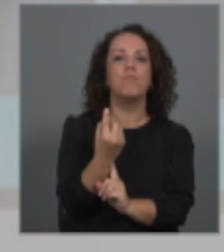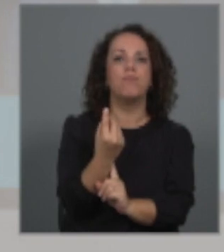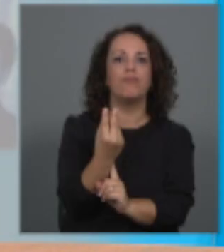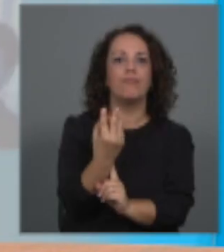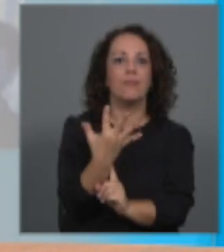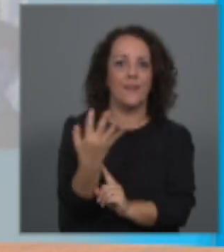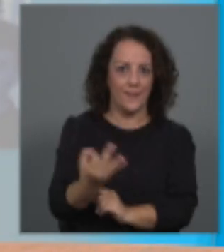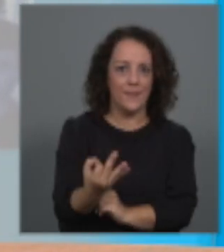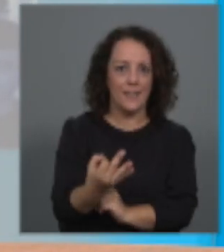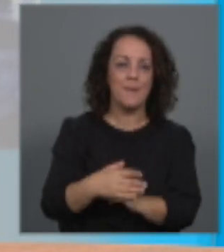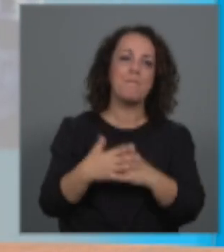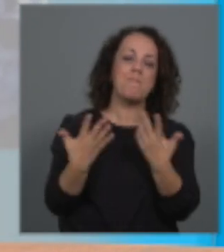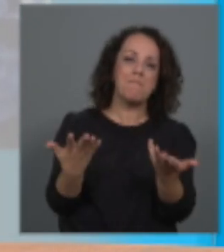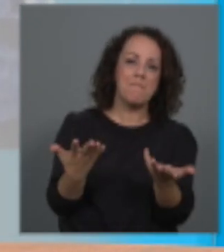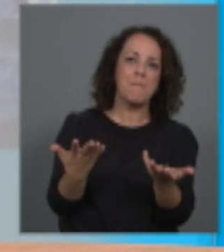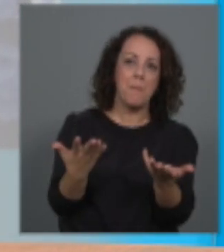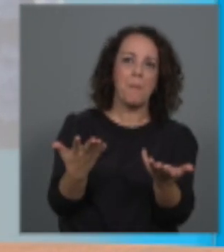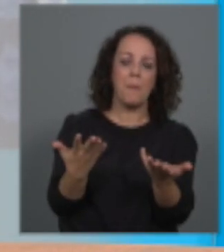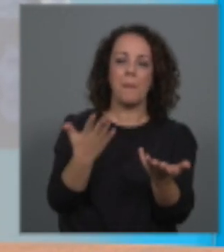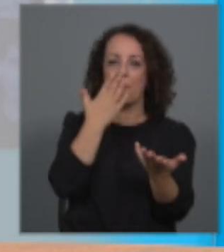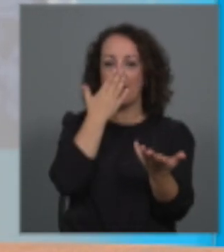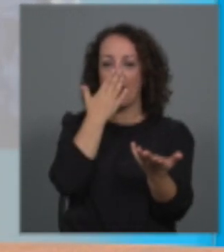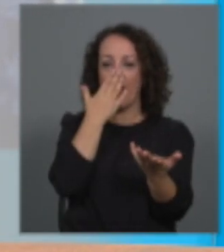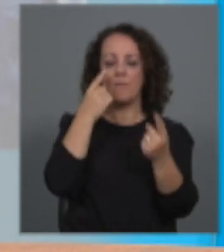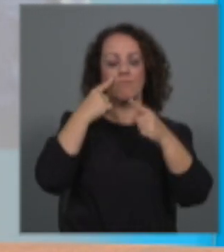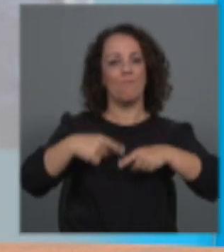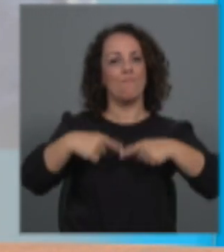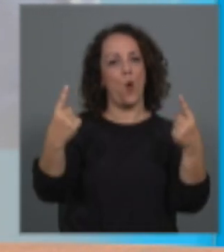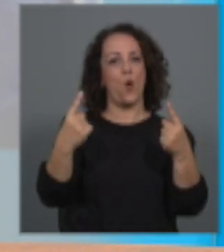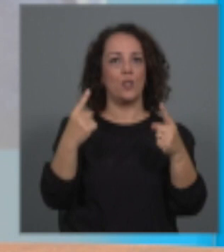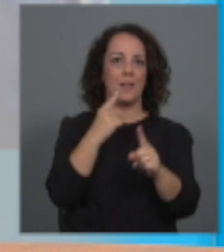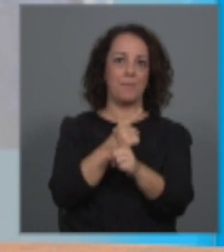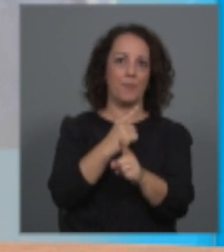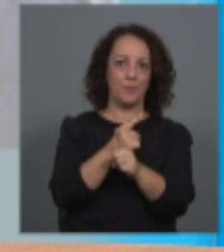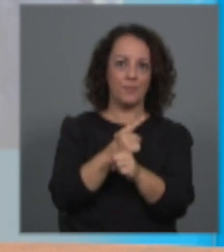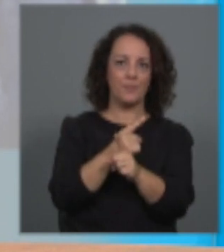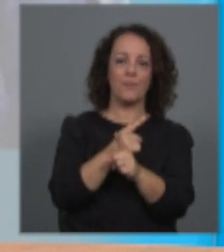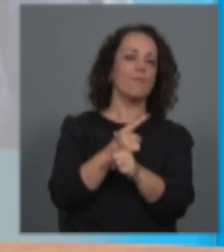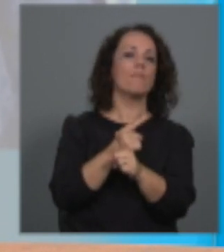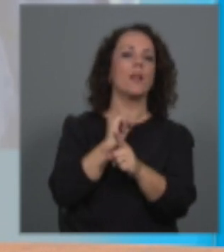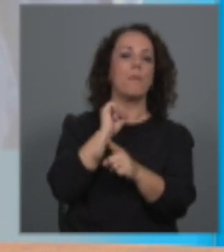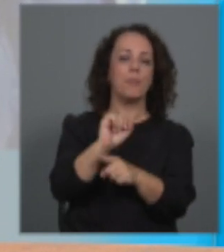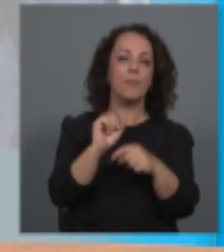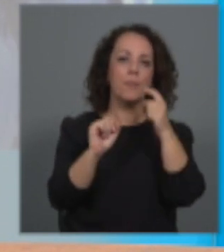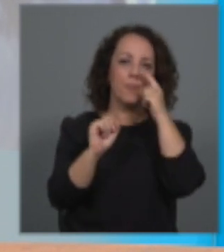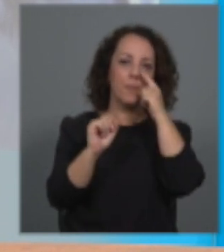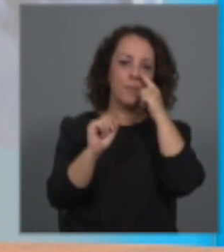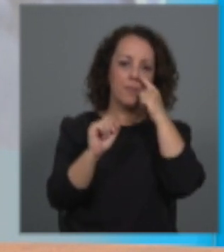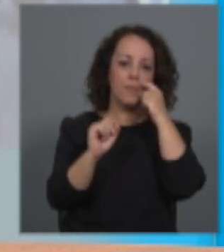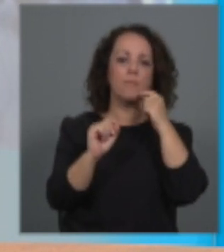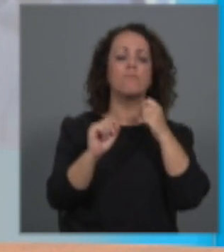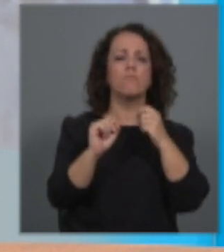Que se vai manifestando também através das figuras do